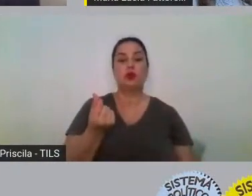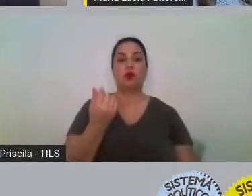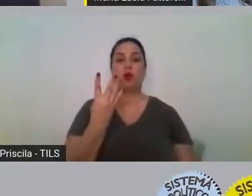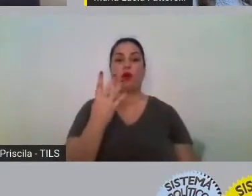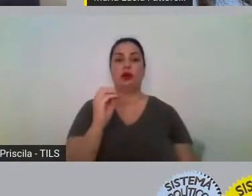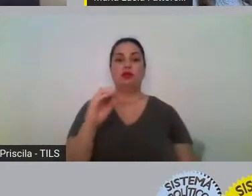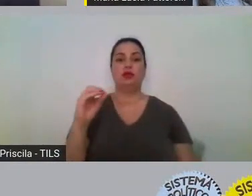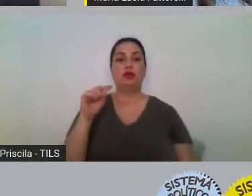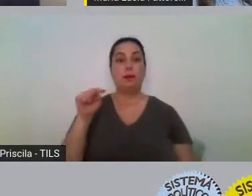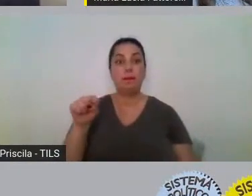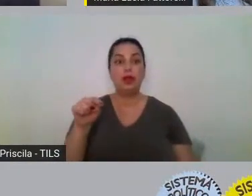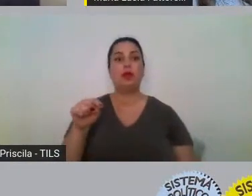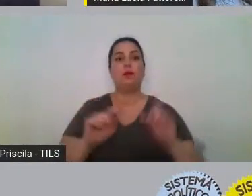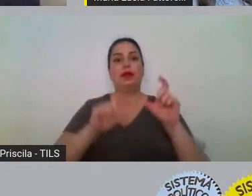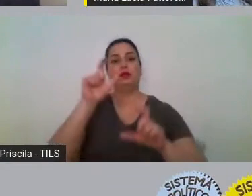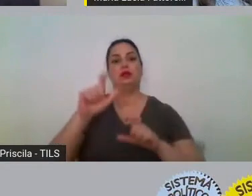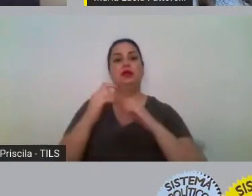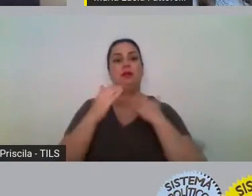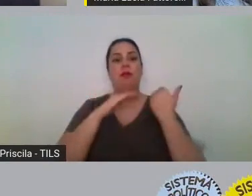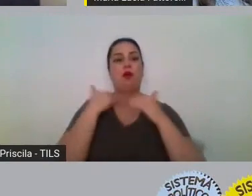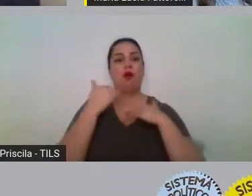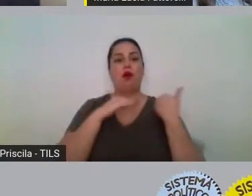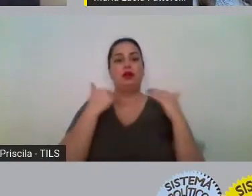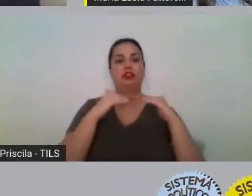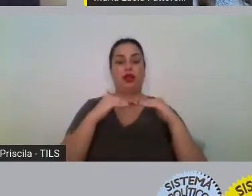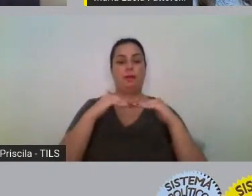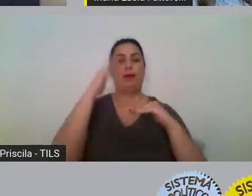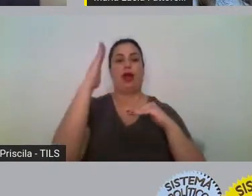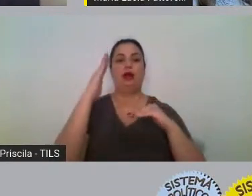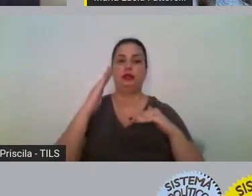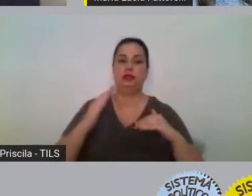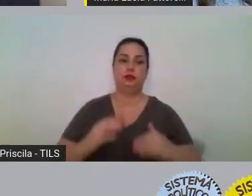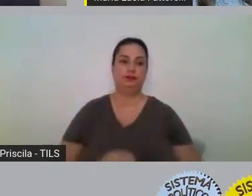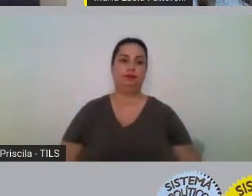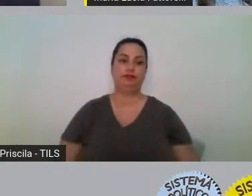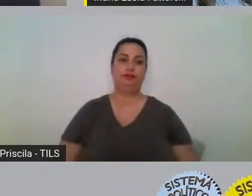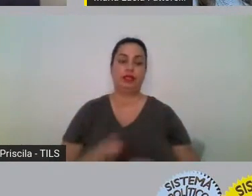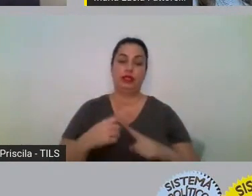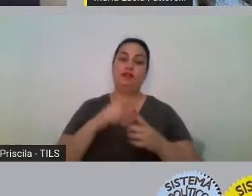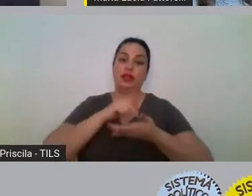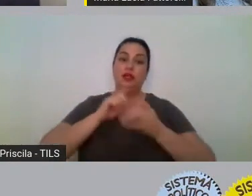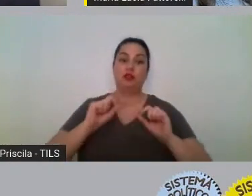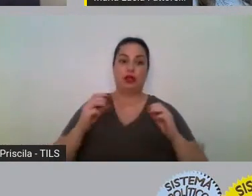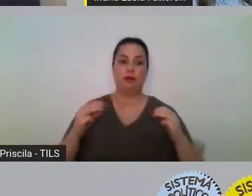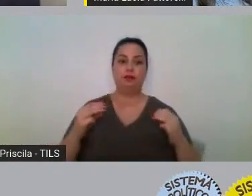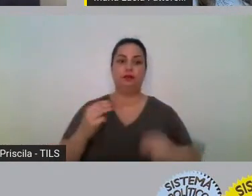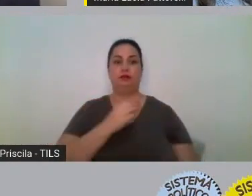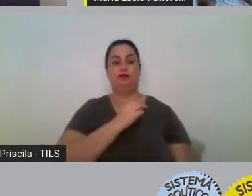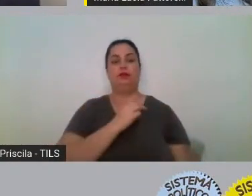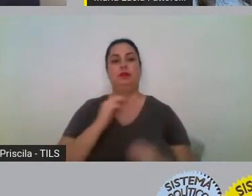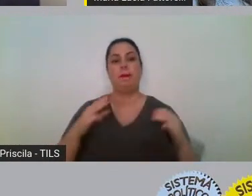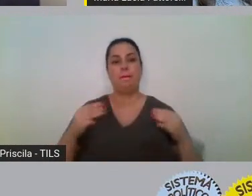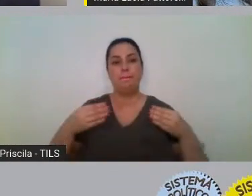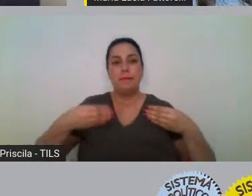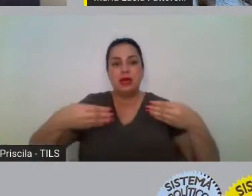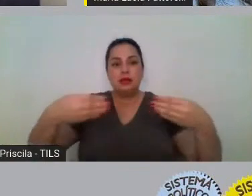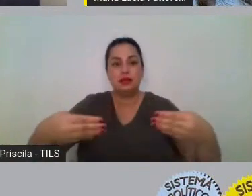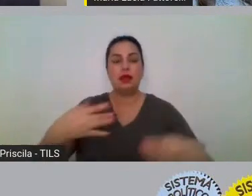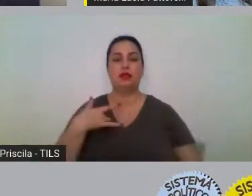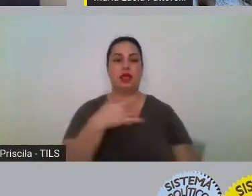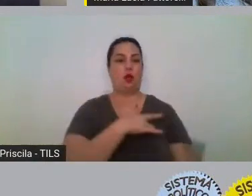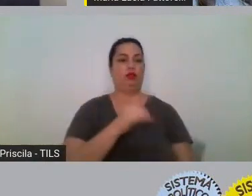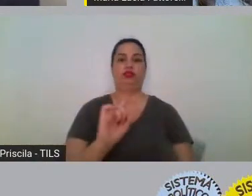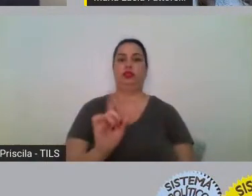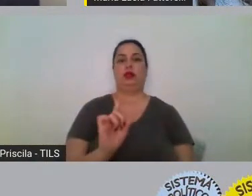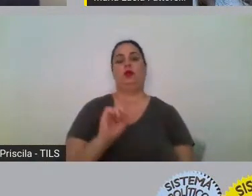Saúde parece mais como o Ministério da Morte. E olha, aqui está exatamente o que eu tinha falado,